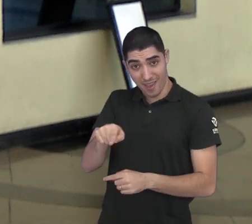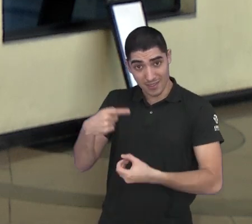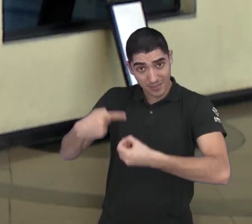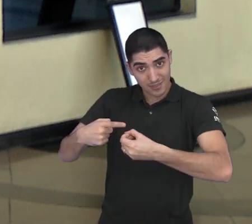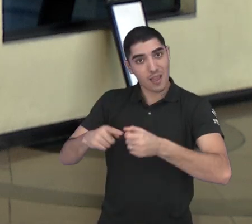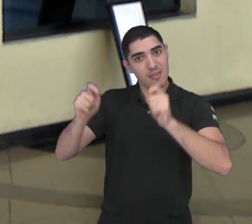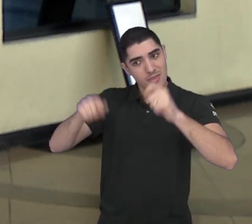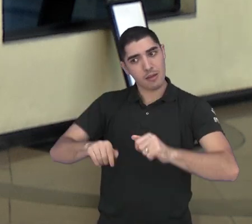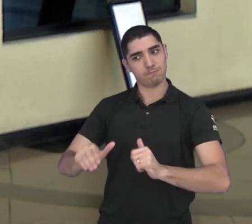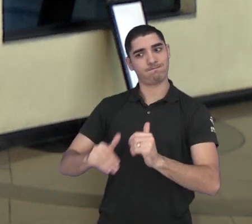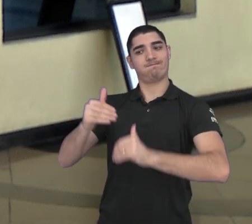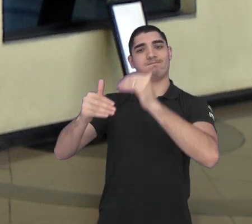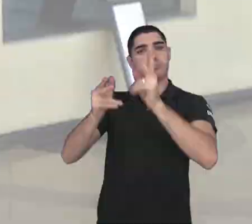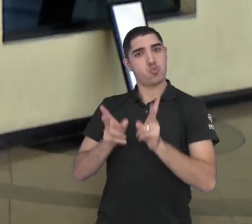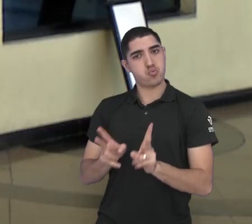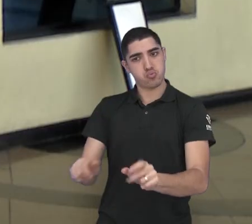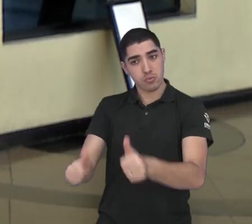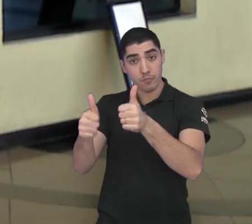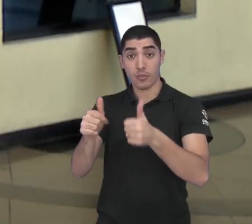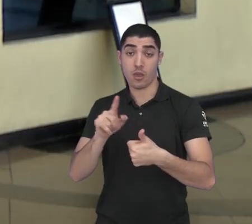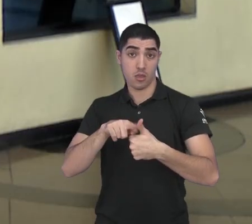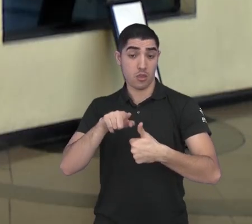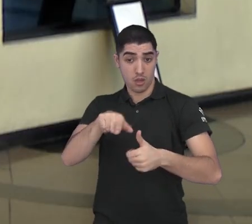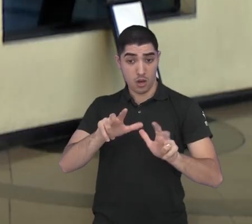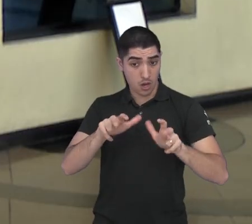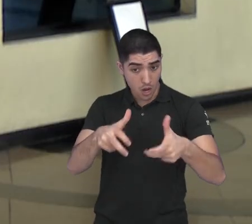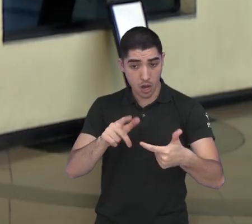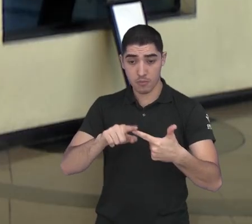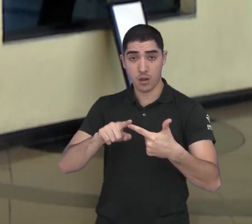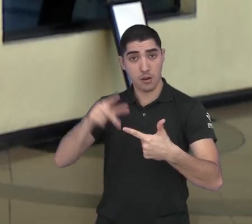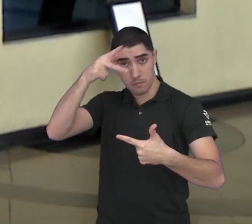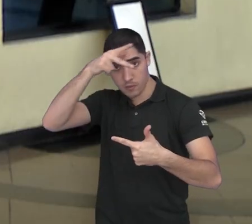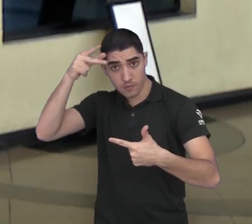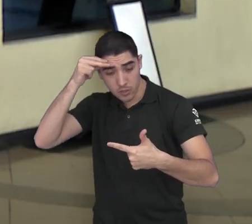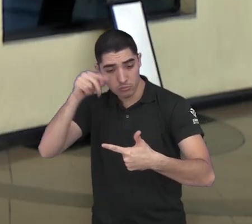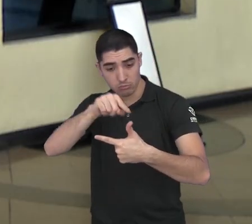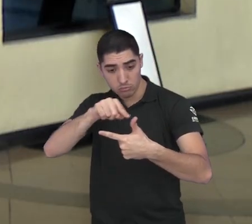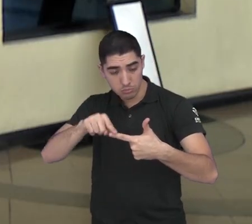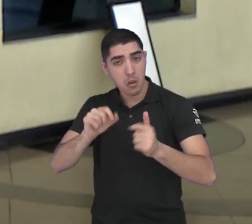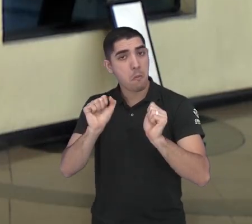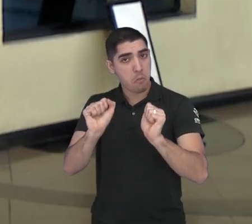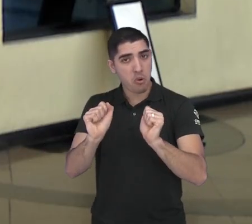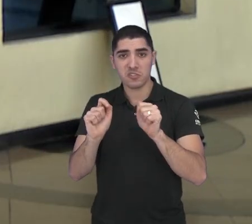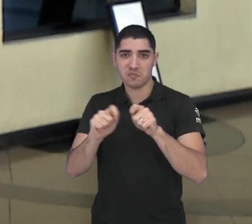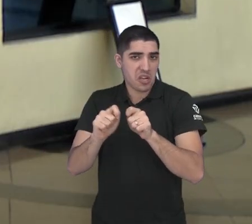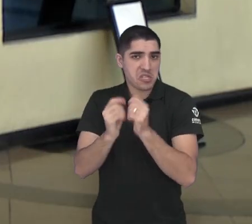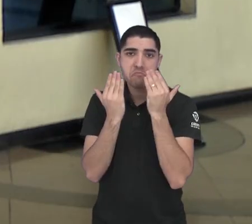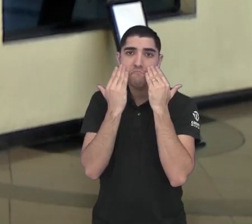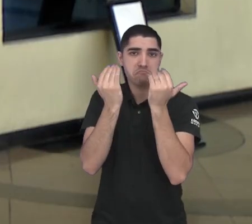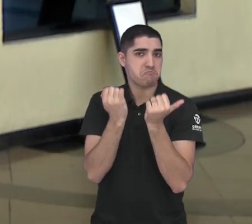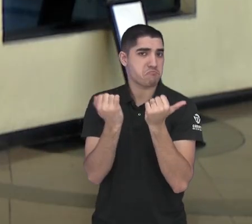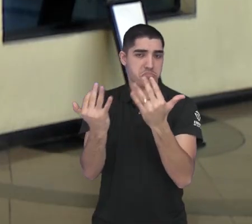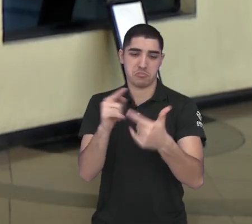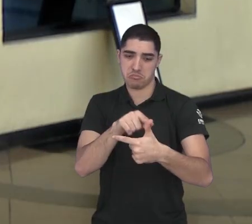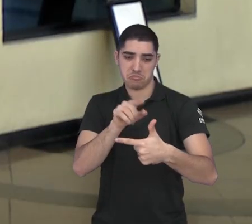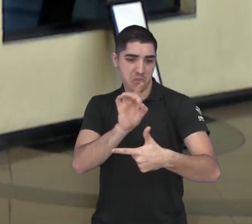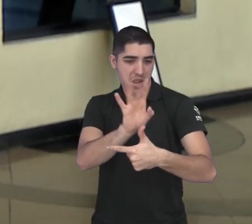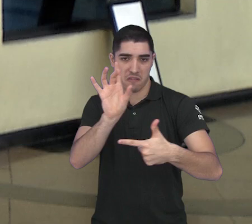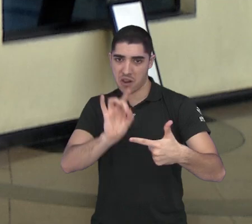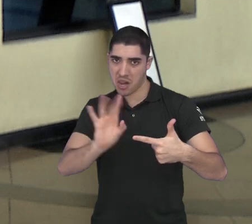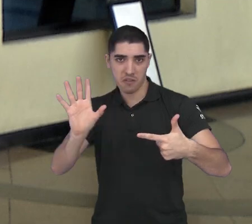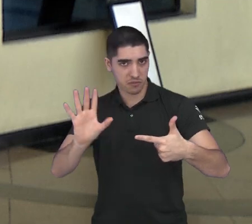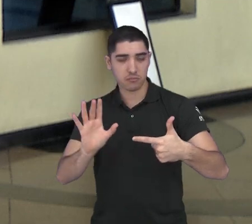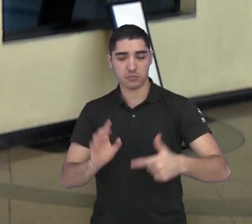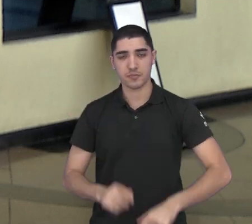envolvendo alguns assuntos específicos. Tanto a Câmara quanto a Prefeitura podem realizar audiências públicas, tá? Então ambas